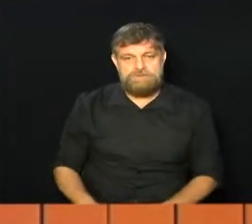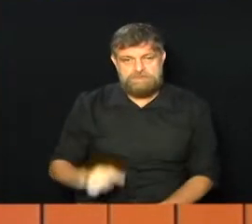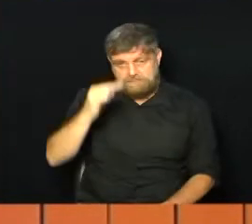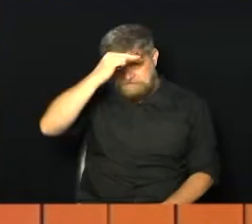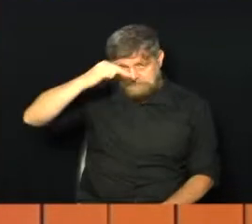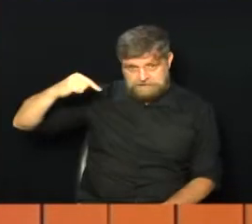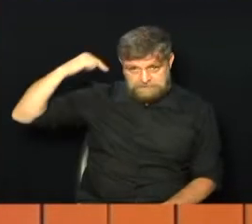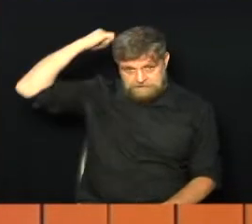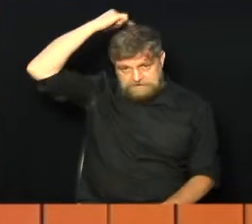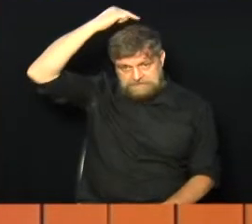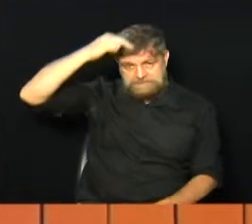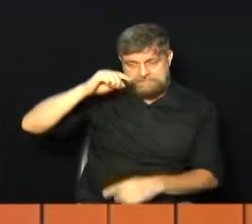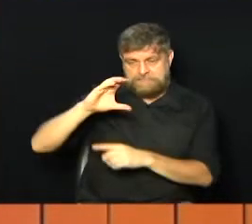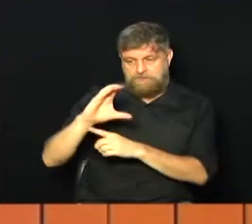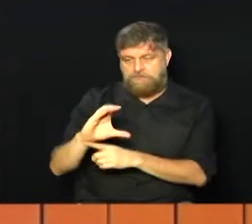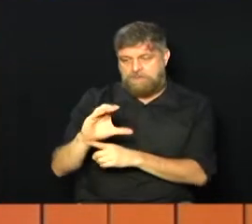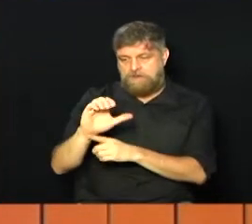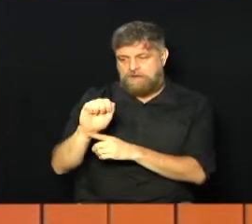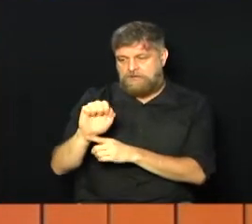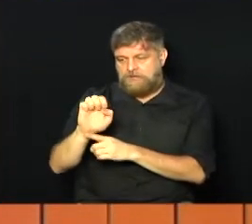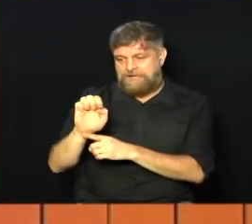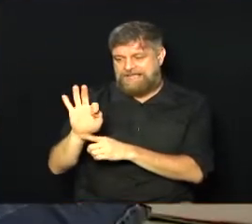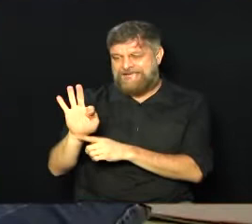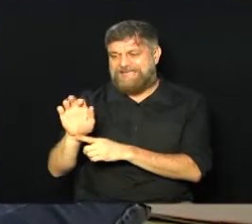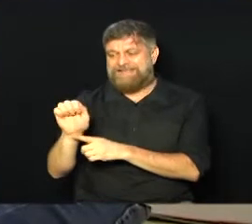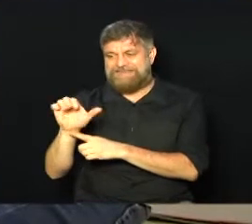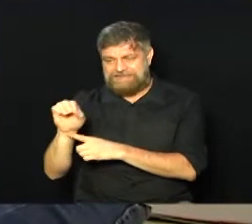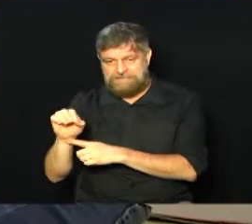foi uma das suas melhores épocas como jogador, Eduardo?